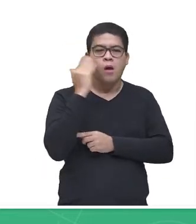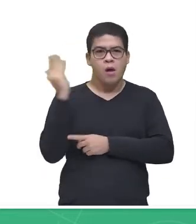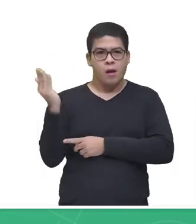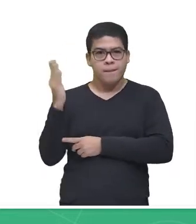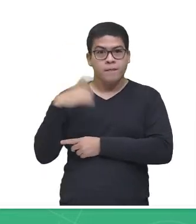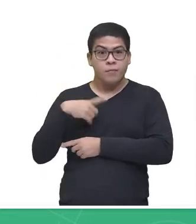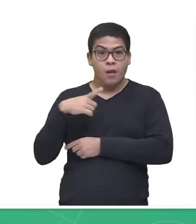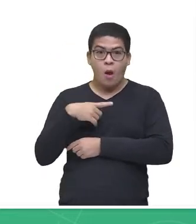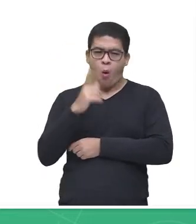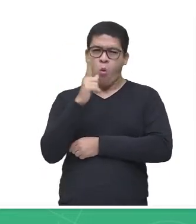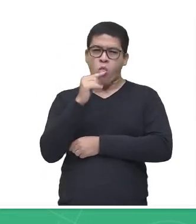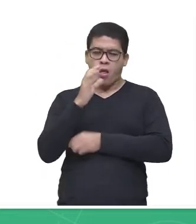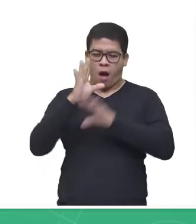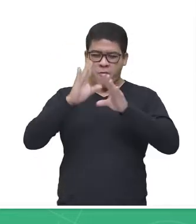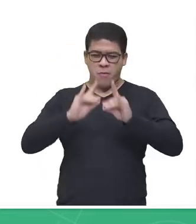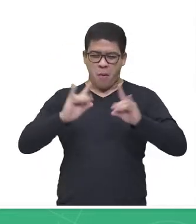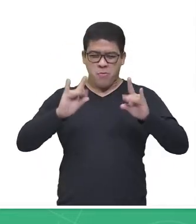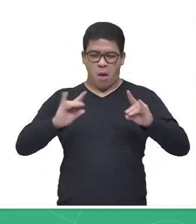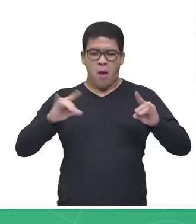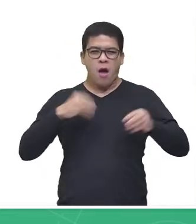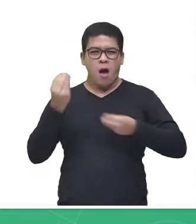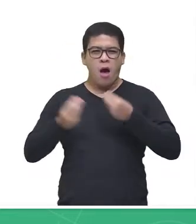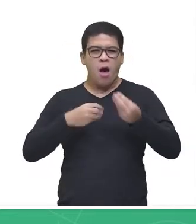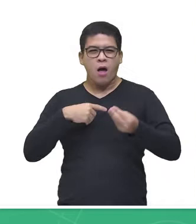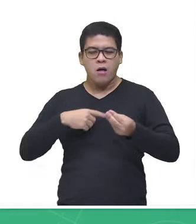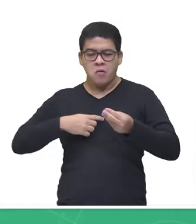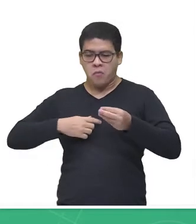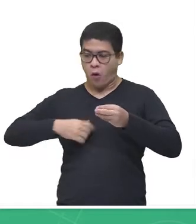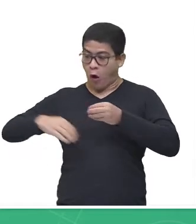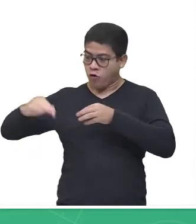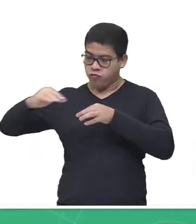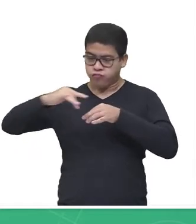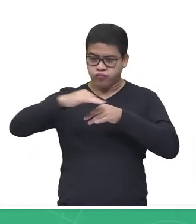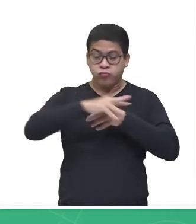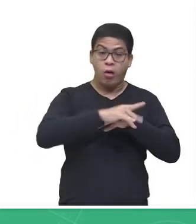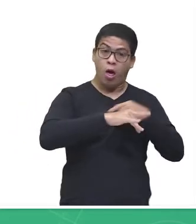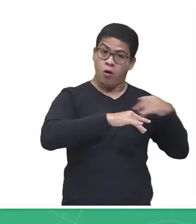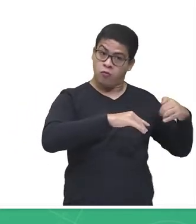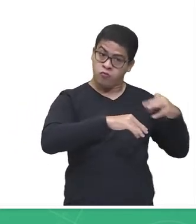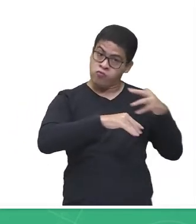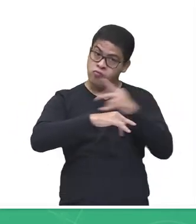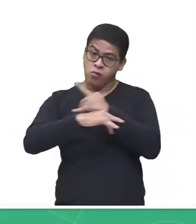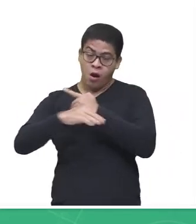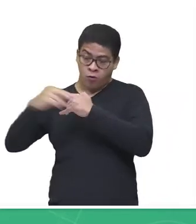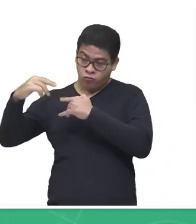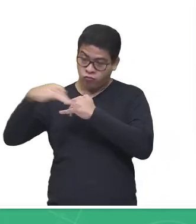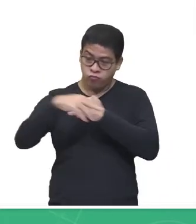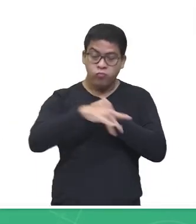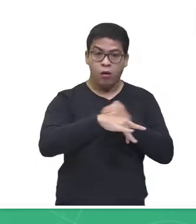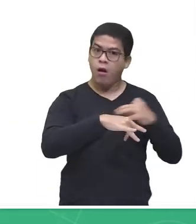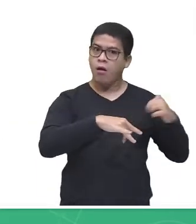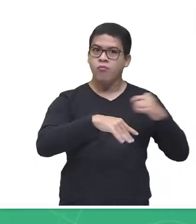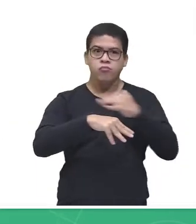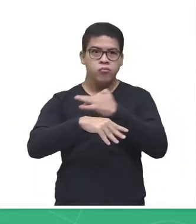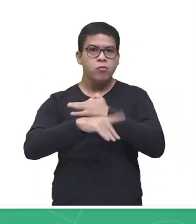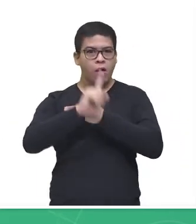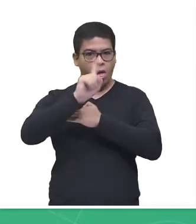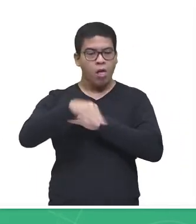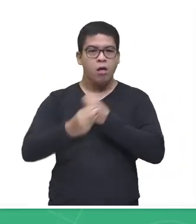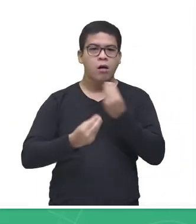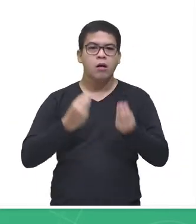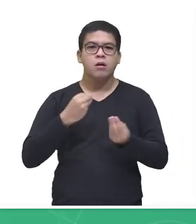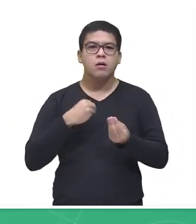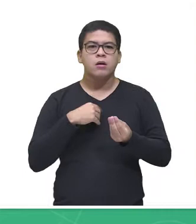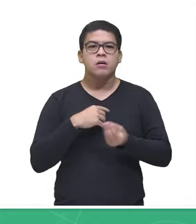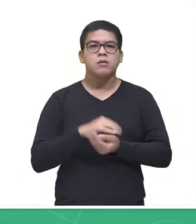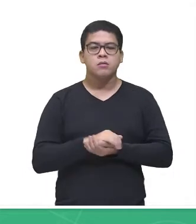fluidos citoplasmáticos em consequência da contração de proteínas do citoesqueleto. Tá? Então, às vezes, as